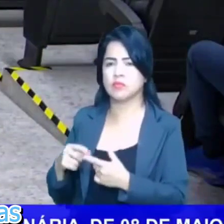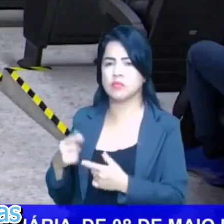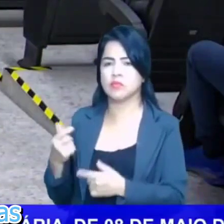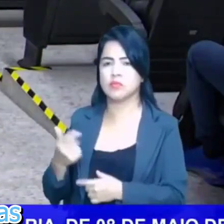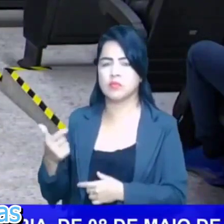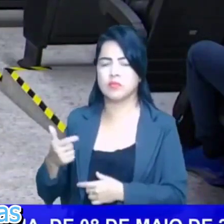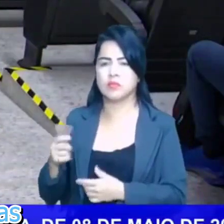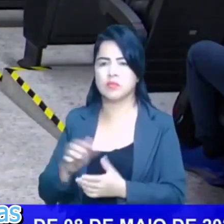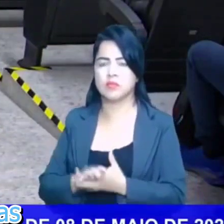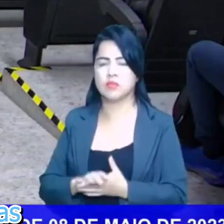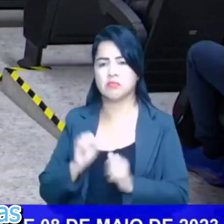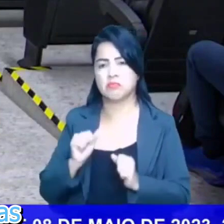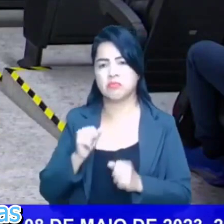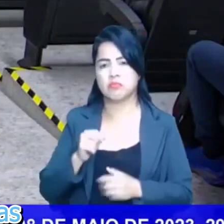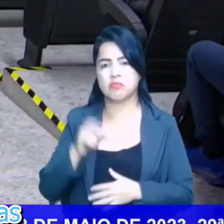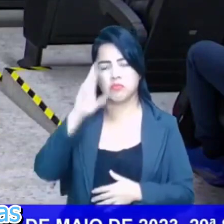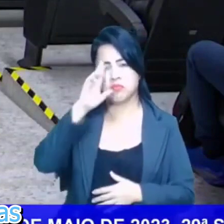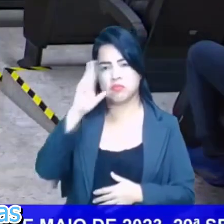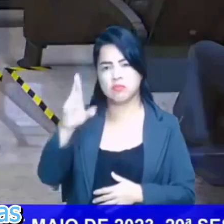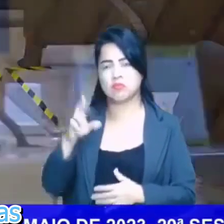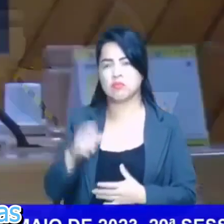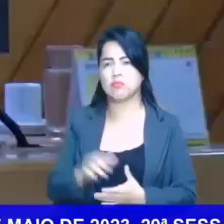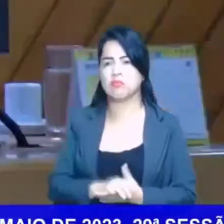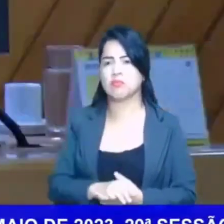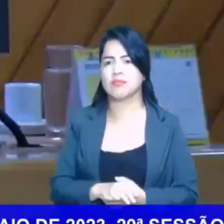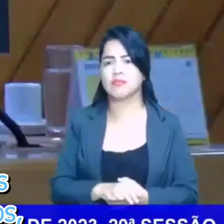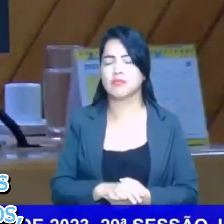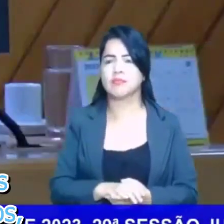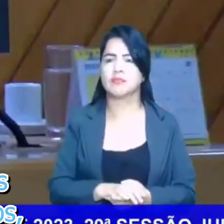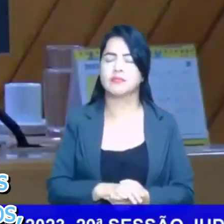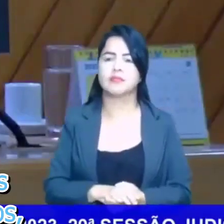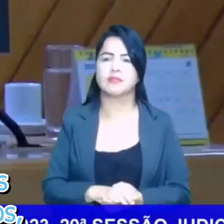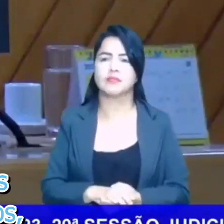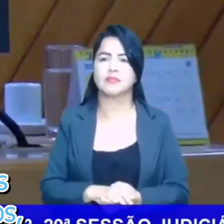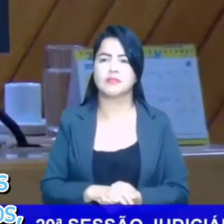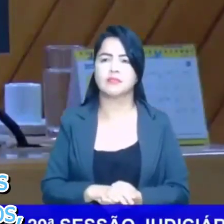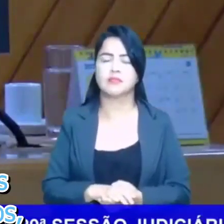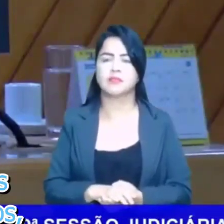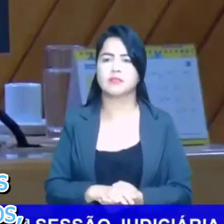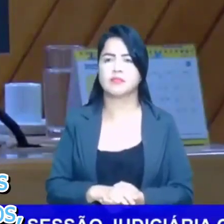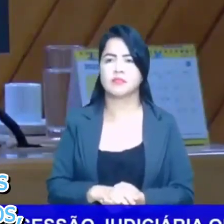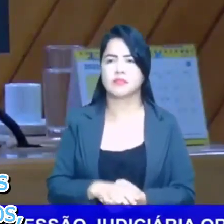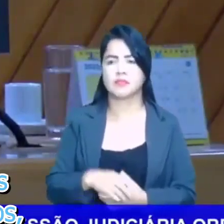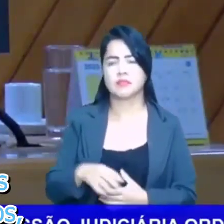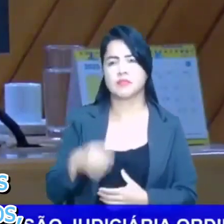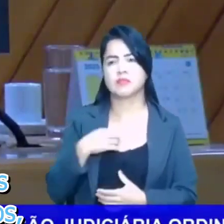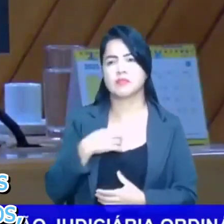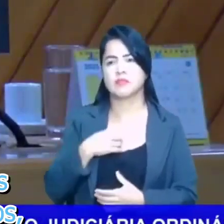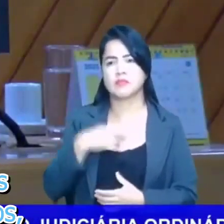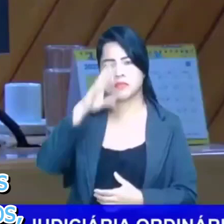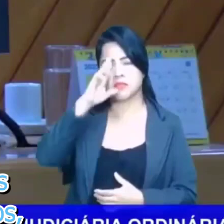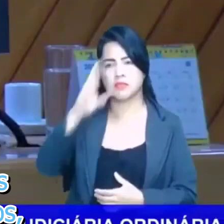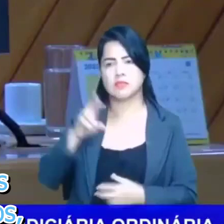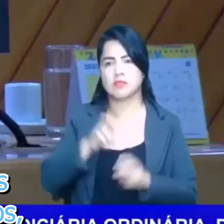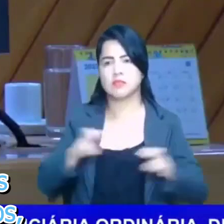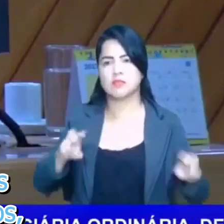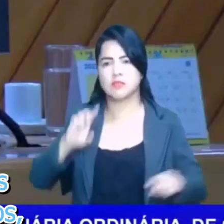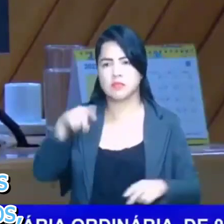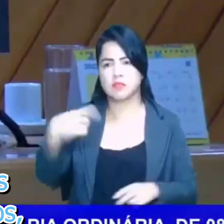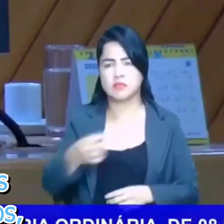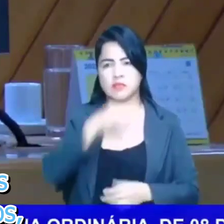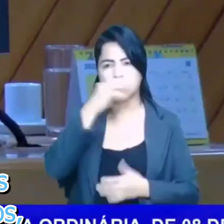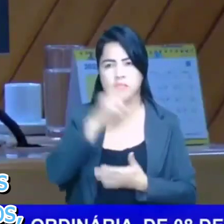passiva da coligação. Vossa Excelência pode prosseguir no mérito. Excelências. Em sua mesa, desembargador Carmontoro. Penso que depois do